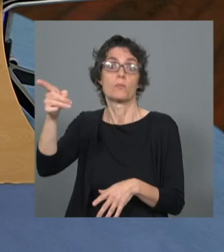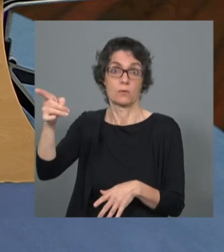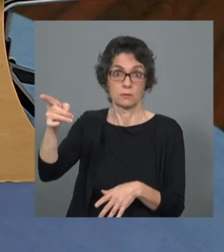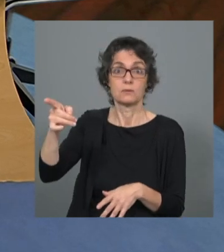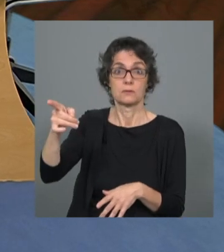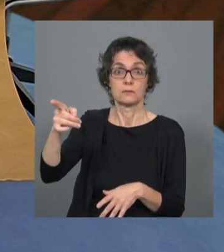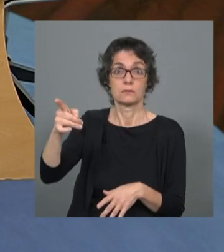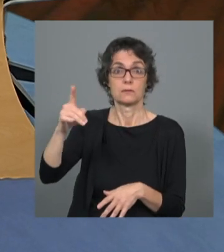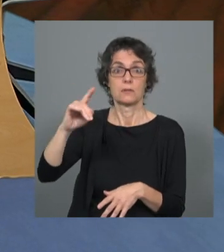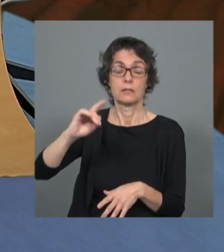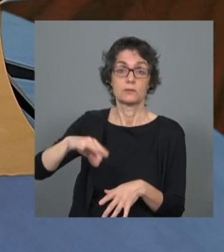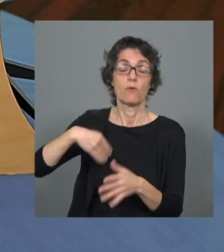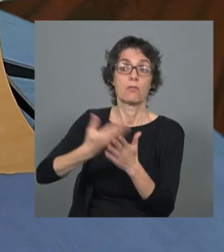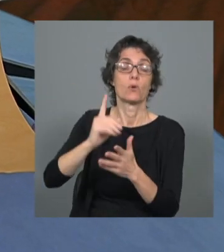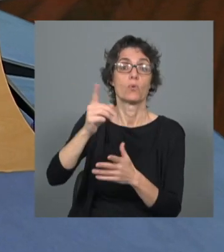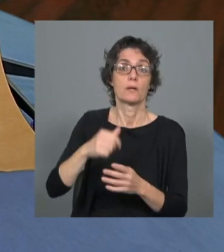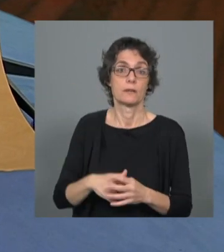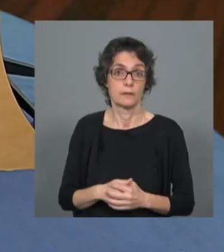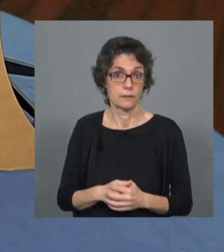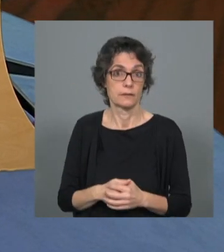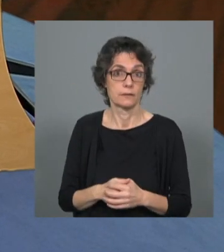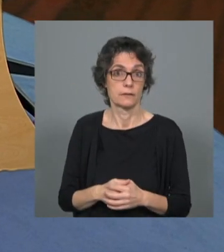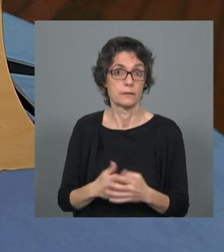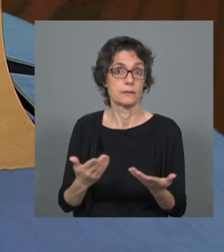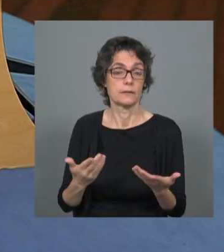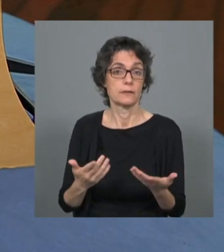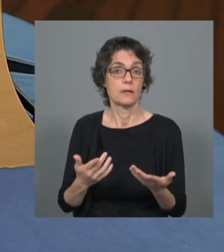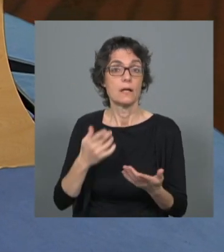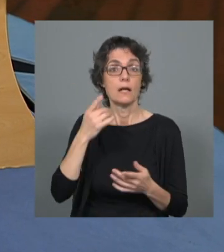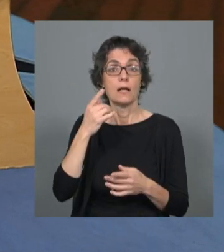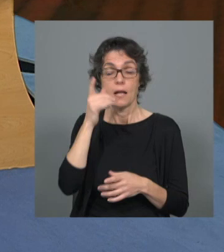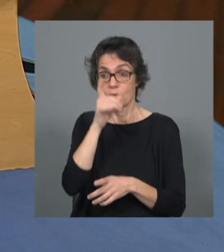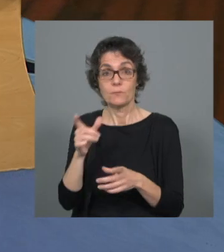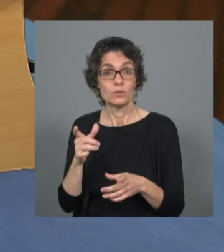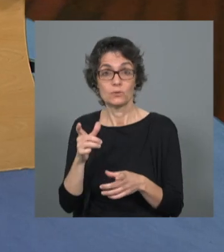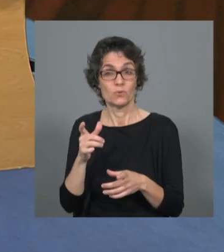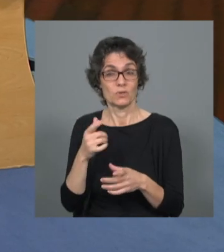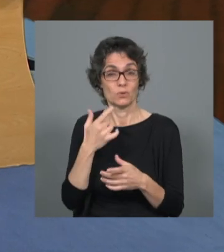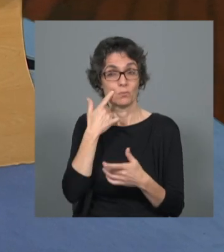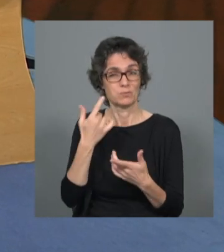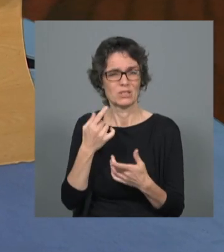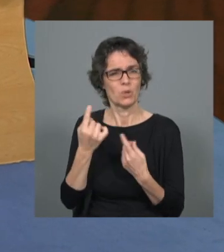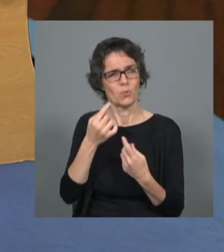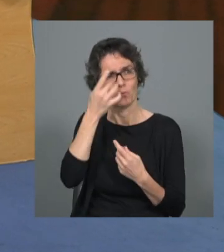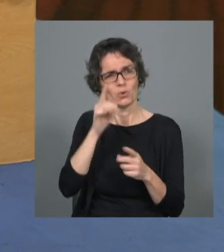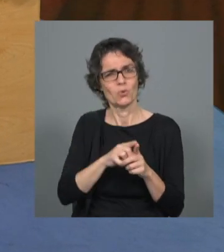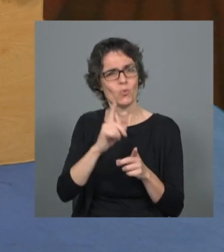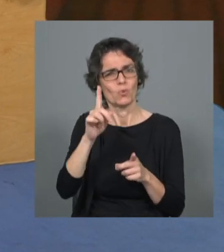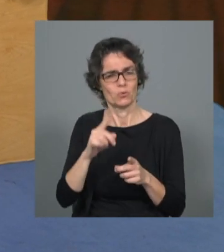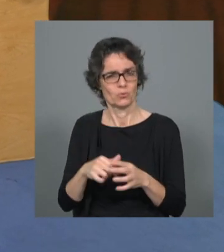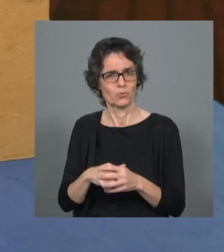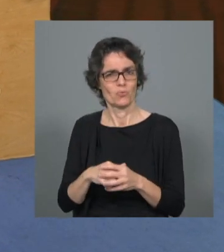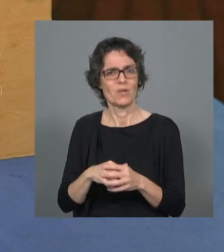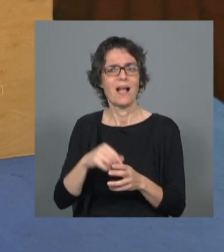não da festa do Sporting. Os próprios especialistas não têm todos a mesma opinião. Há indicação